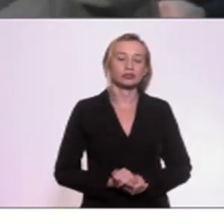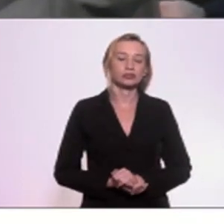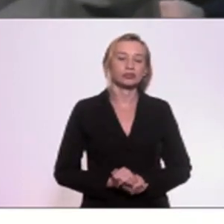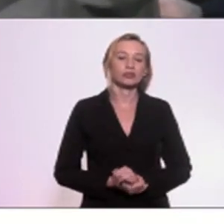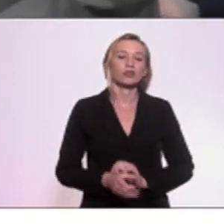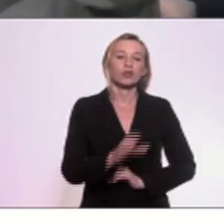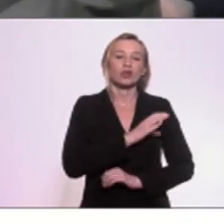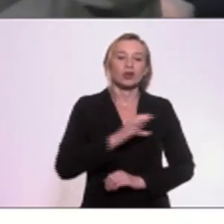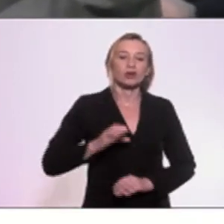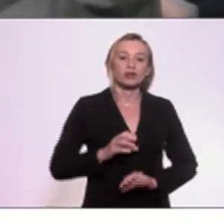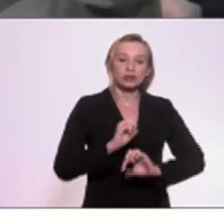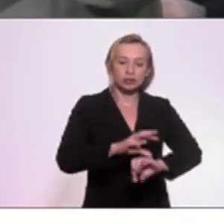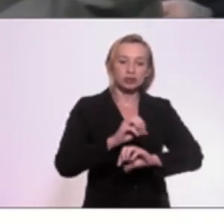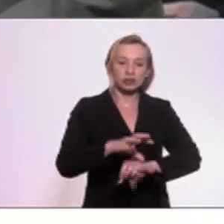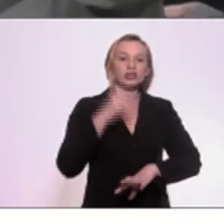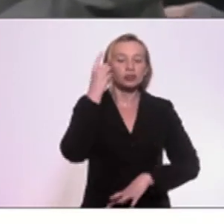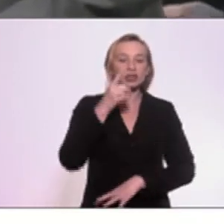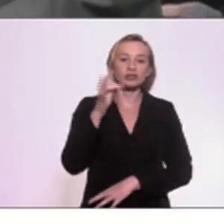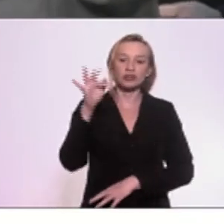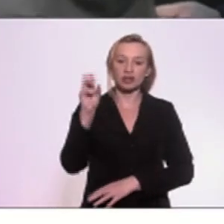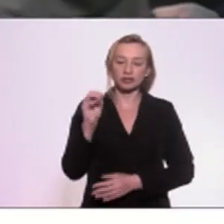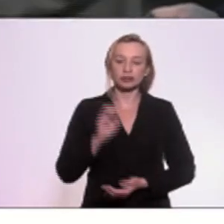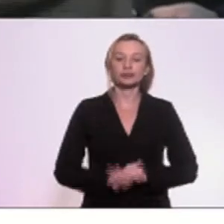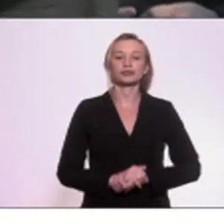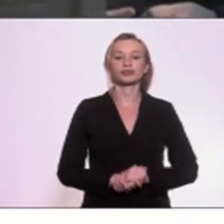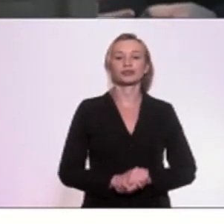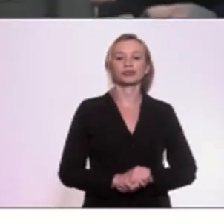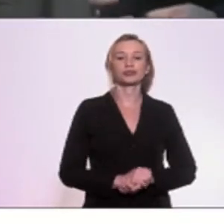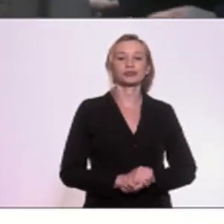Pela Comissão de Educação, deputado Flávio Serafini.